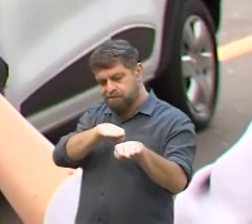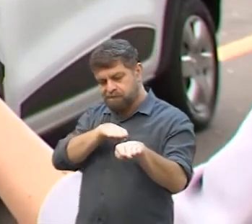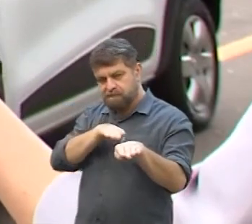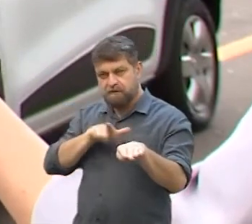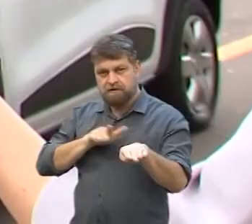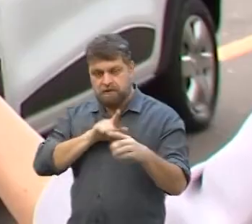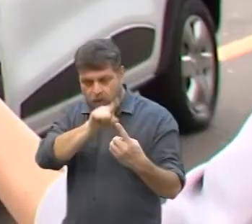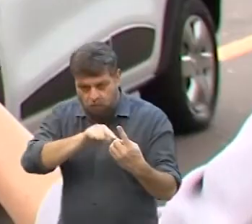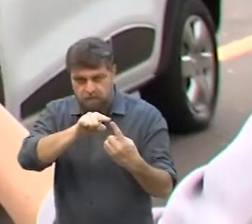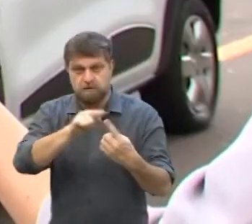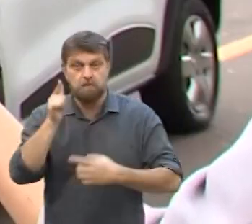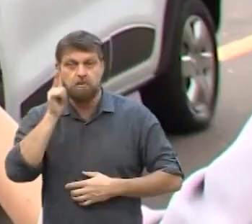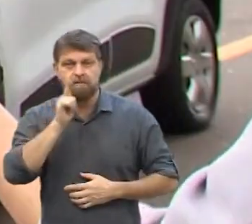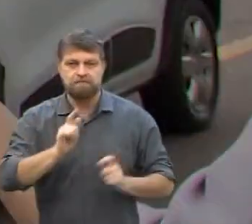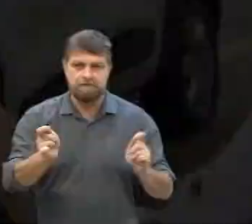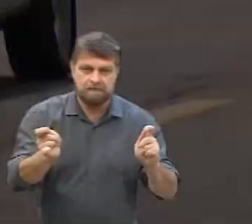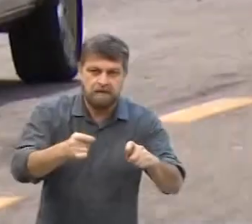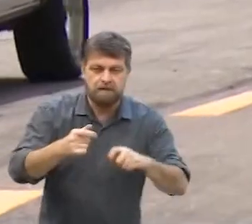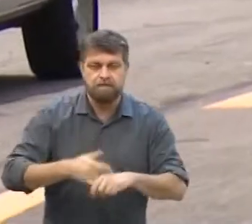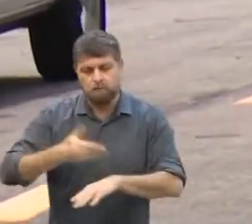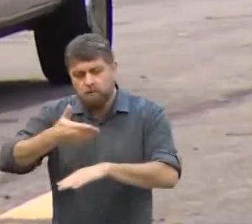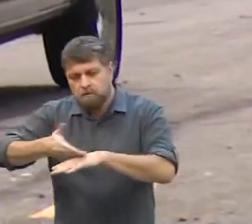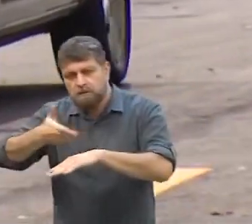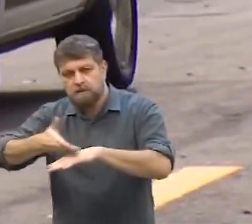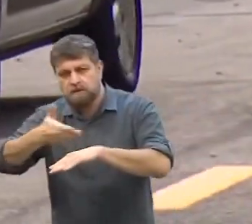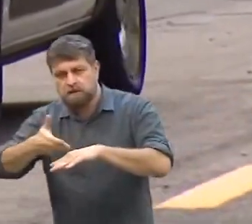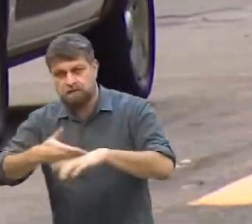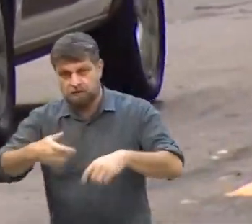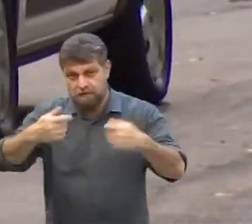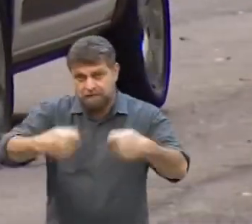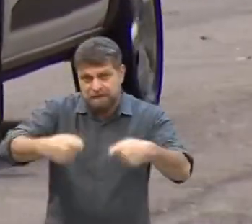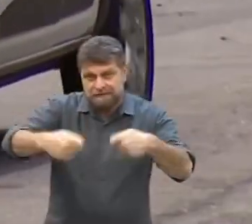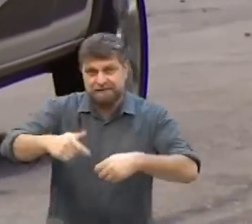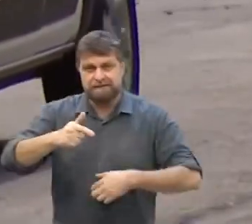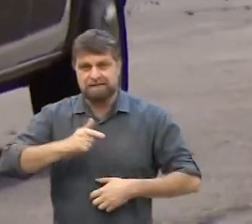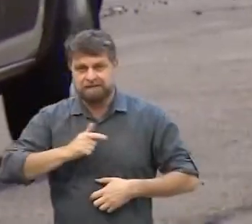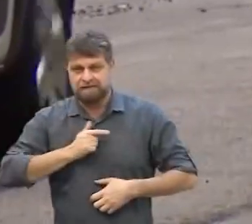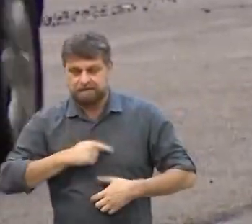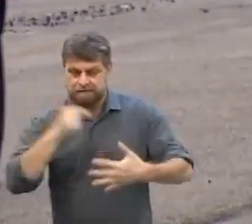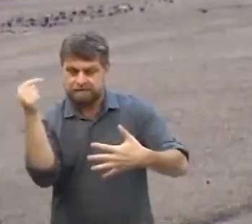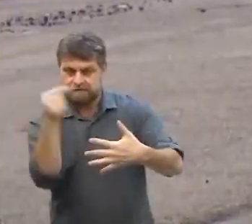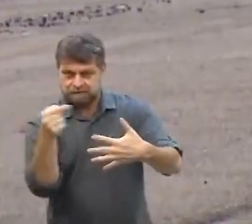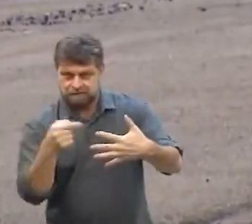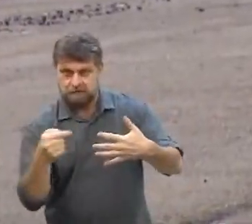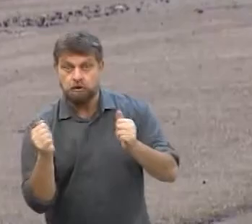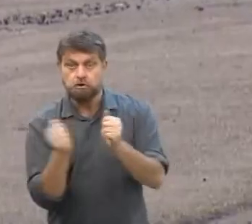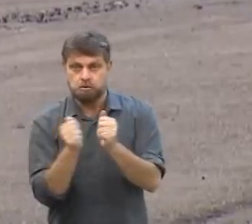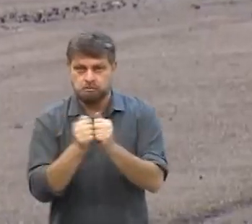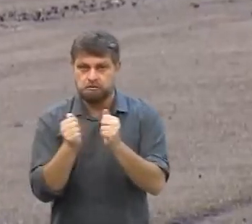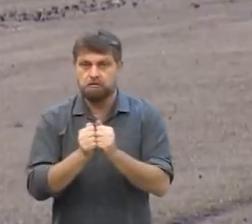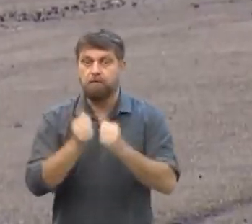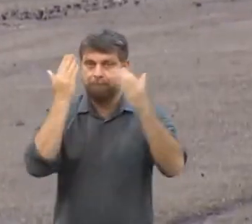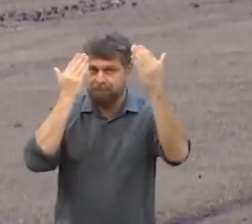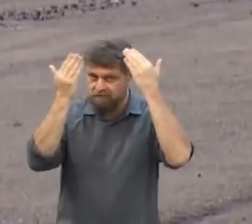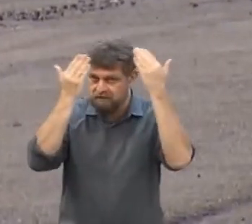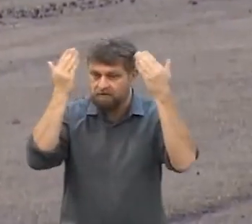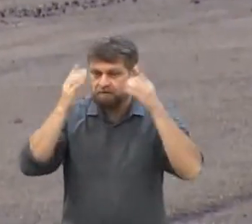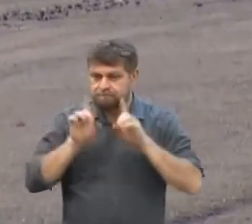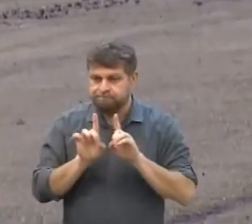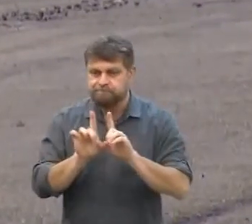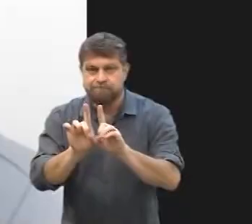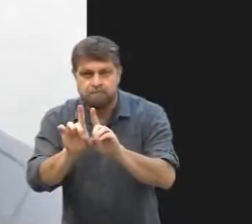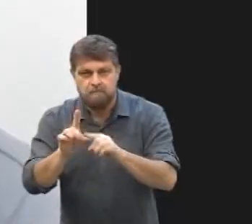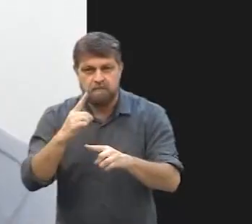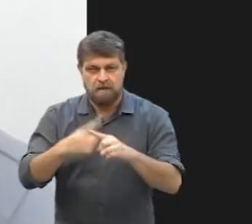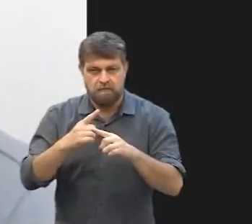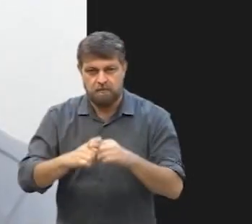estacionamento, né? E cumprir os seus objetivos. O treinamento, no entanto, precisa ser conjugado com um bom acompanhamento